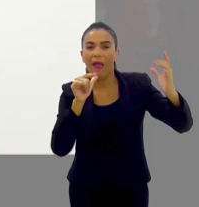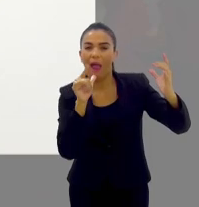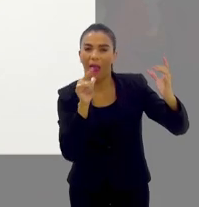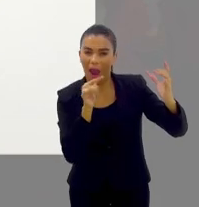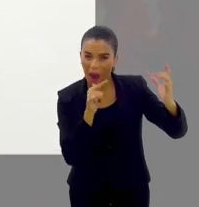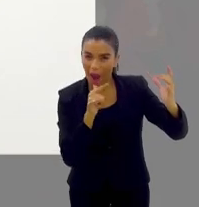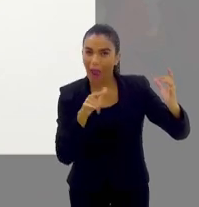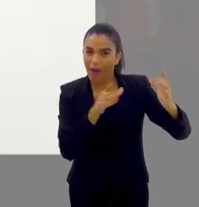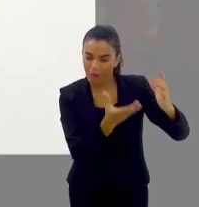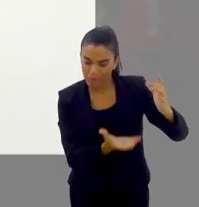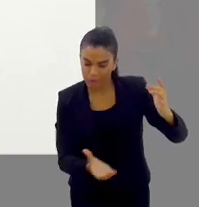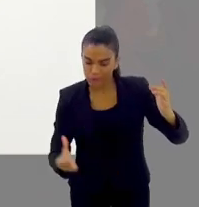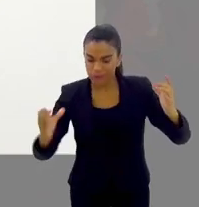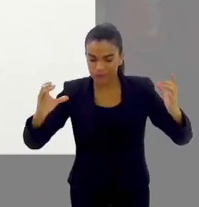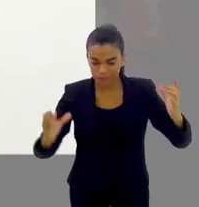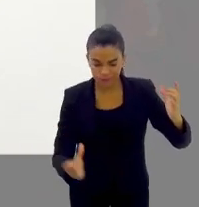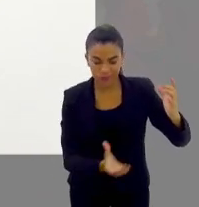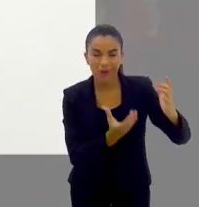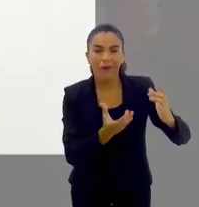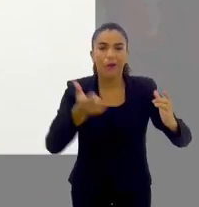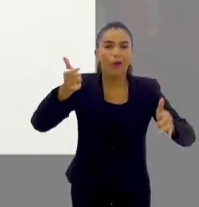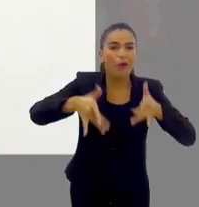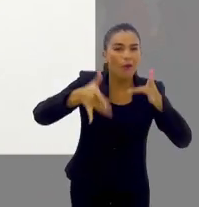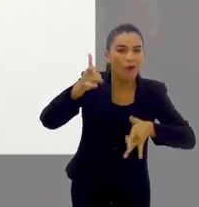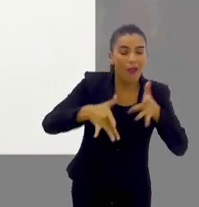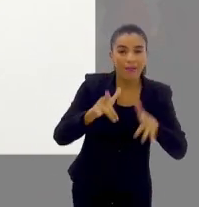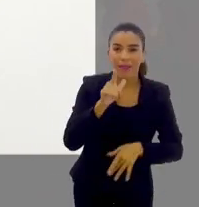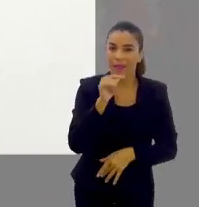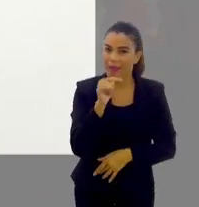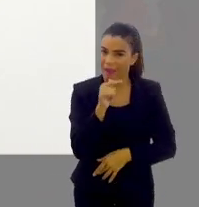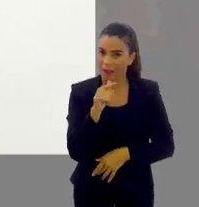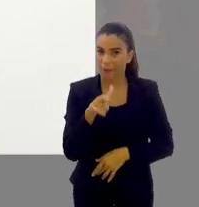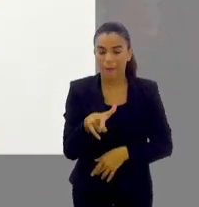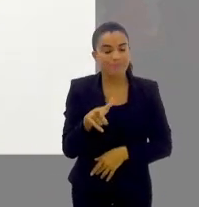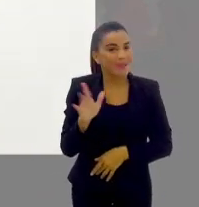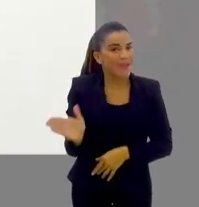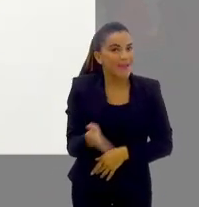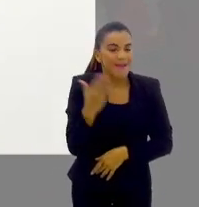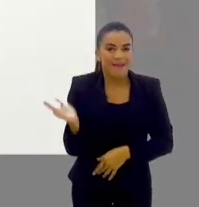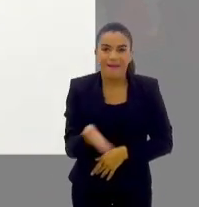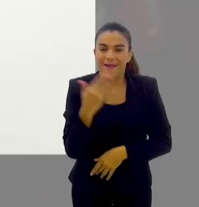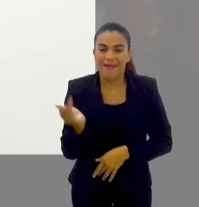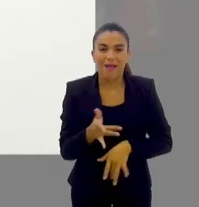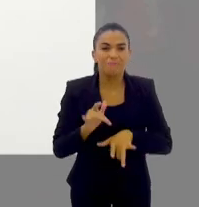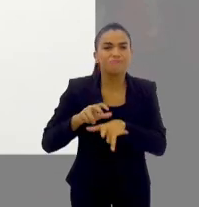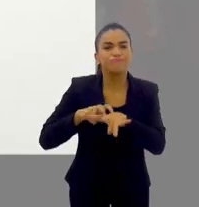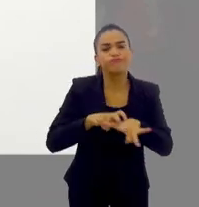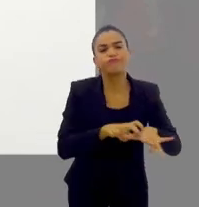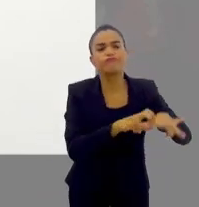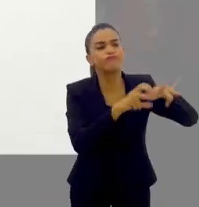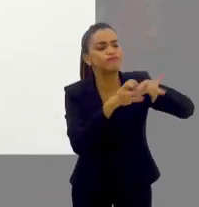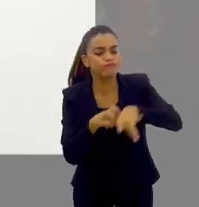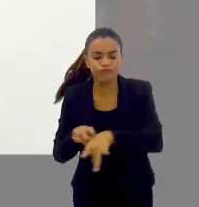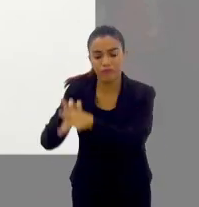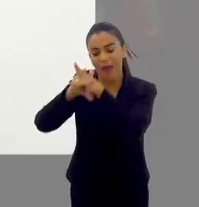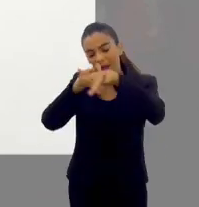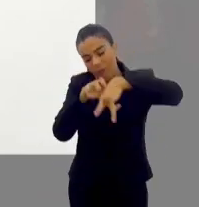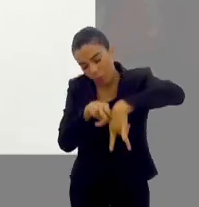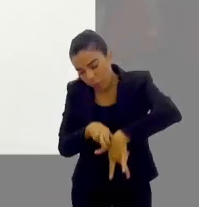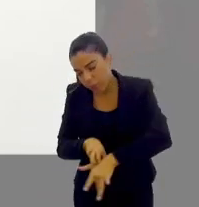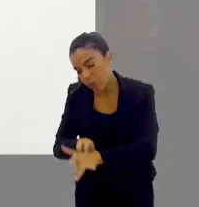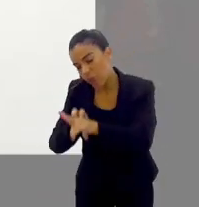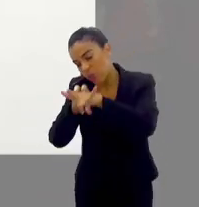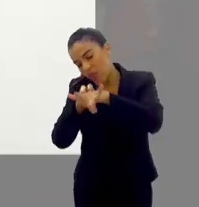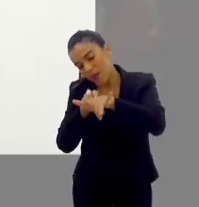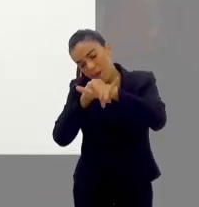pneu lá vazio, aquela superfície do pneu acumula aquela água, é onde geralmente o mosquito vai procurar e vai se